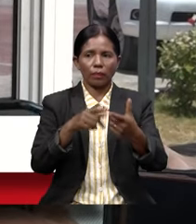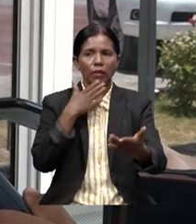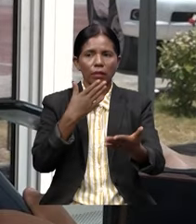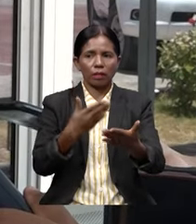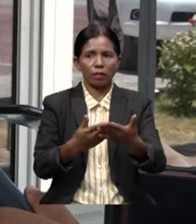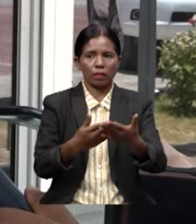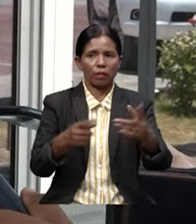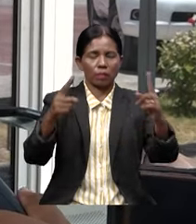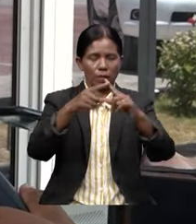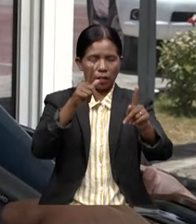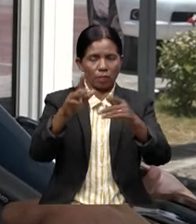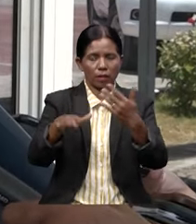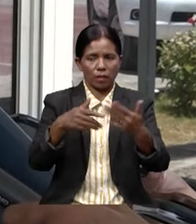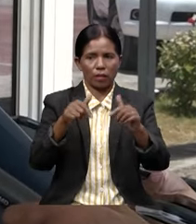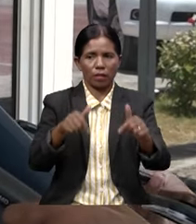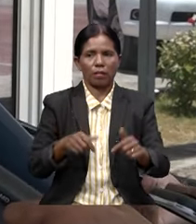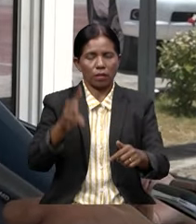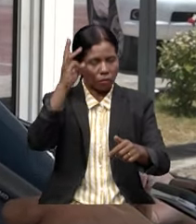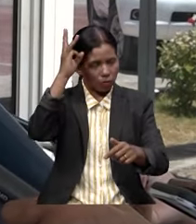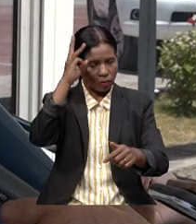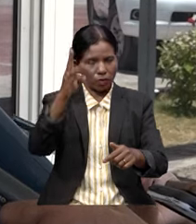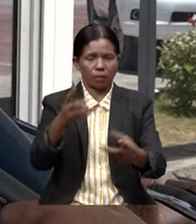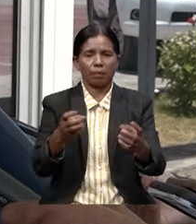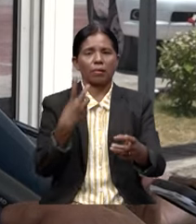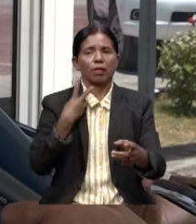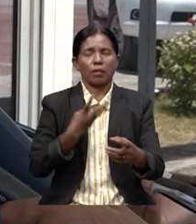de liu ba povo. A preocupação balo, maca